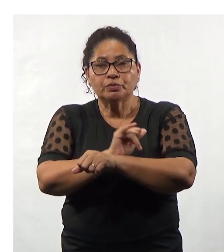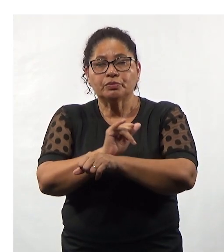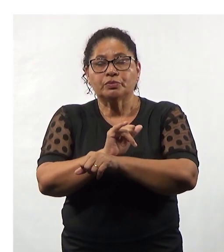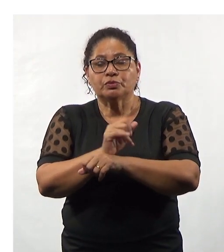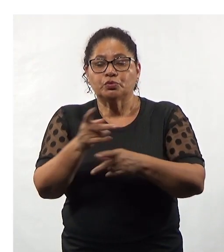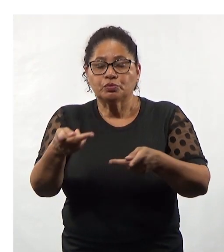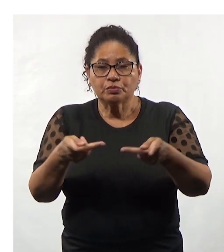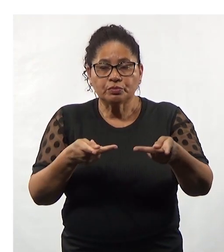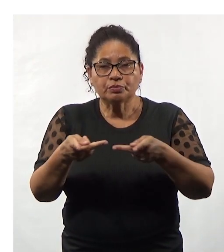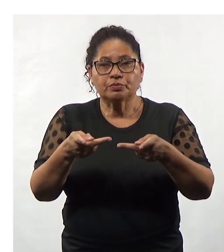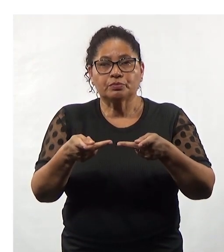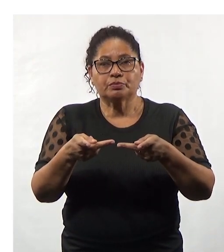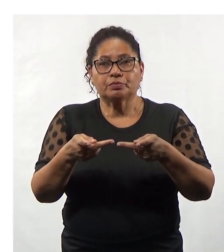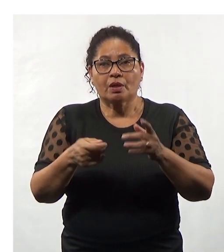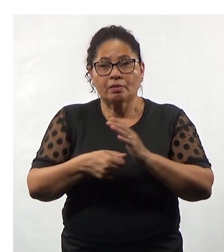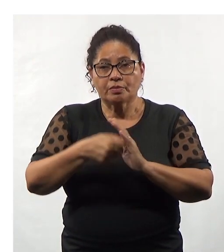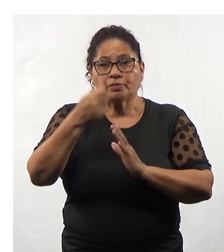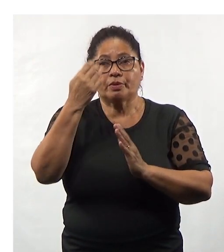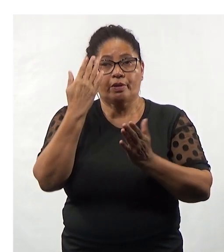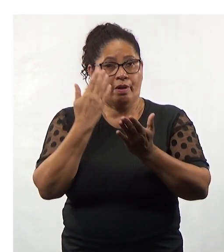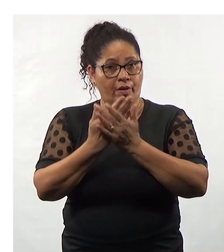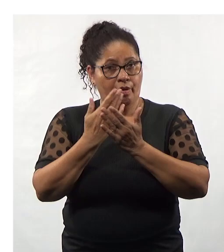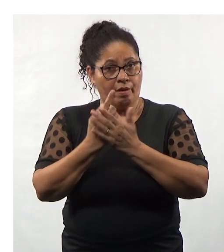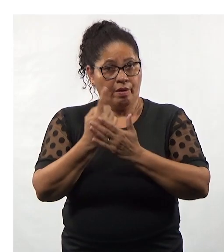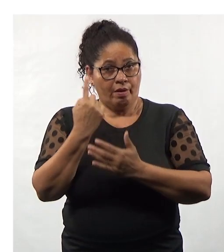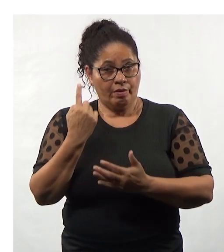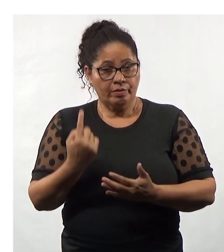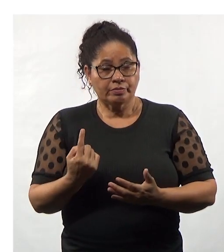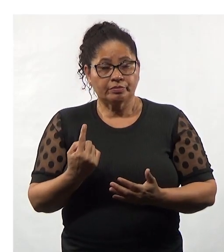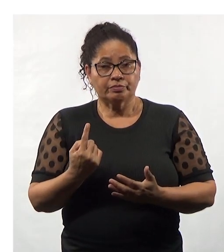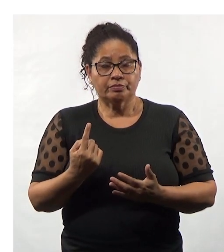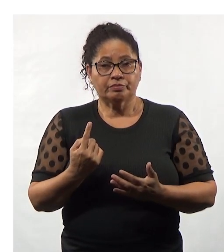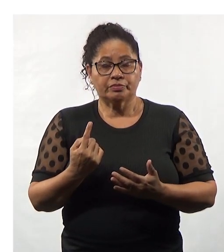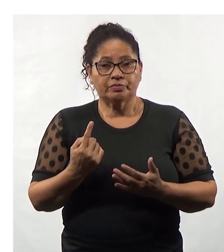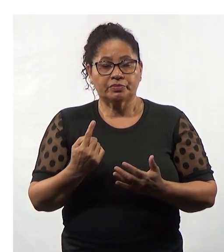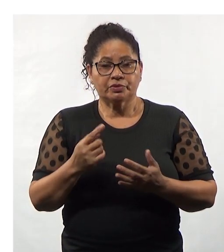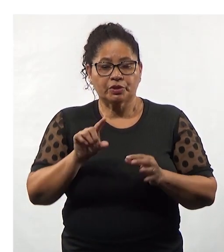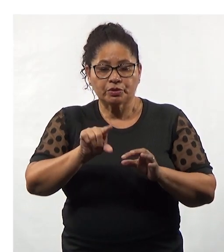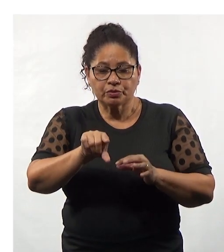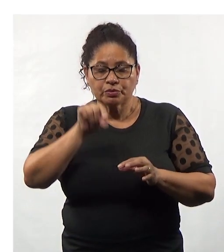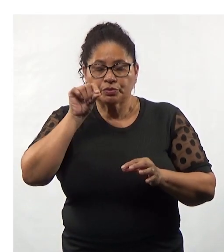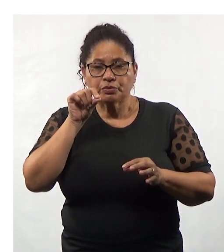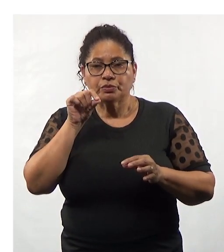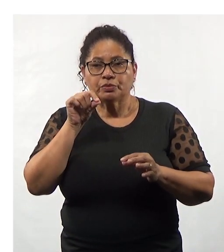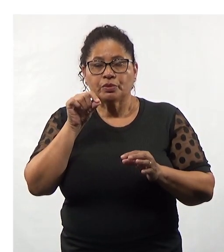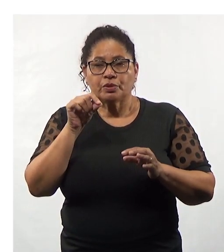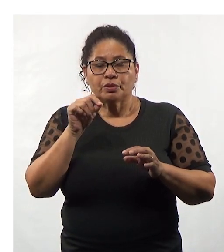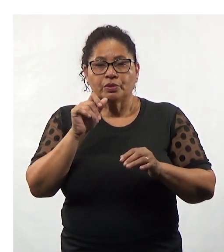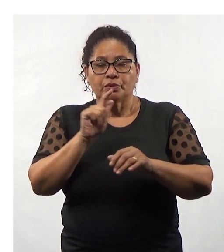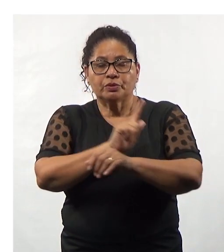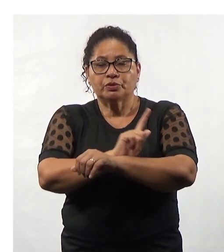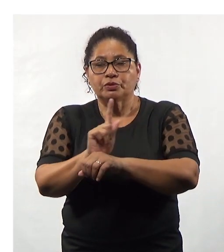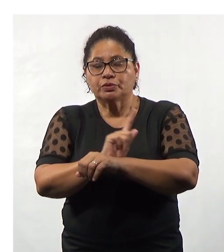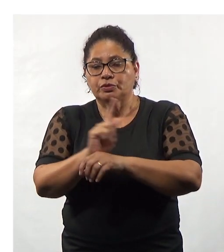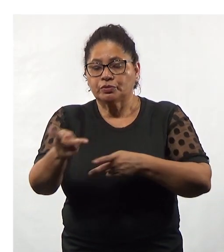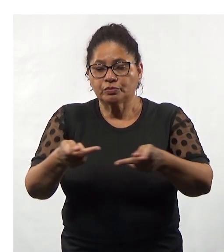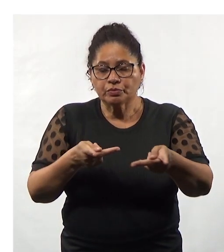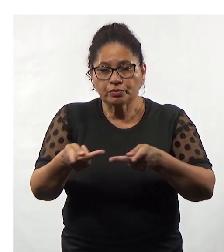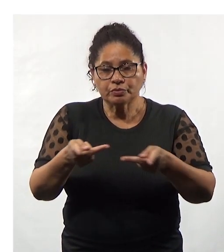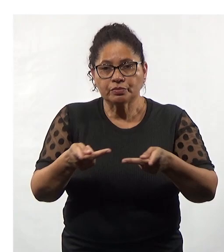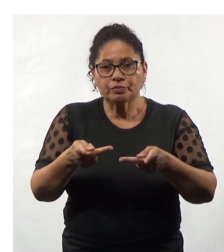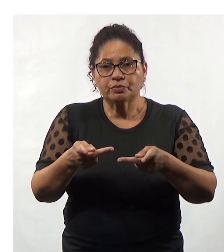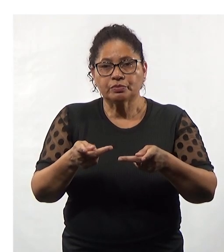de projetos. Na primeira aula, nós fizemos uma distinção entre gestão de projetos